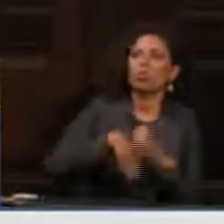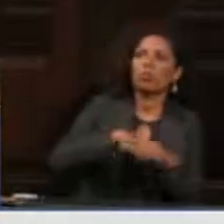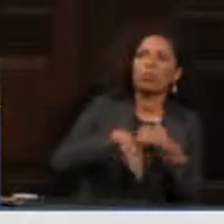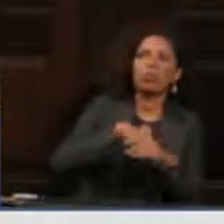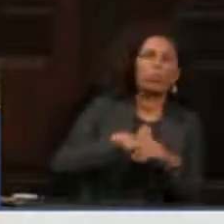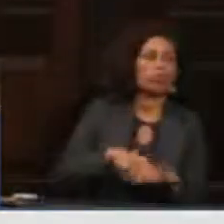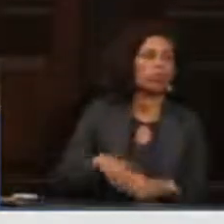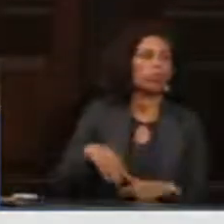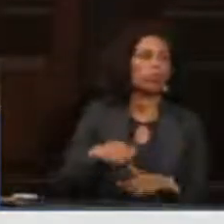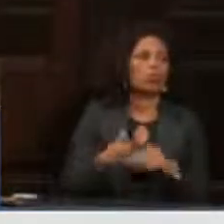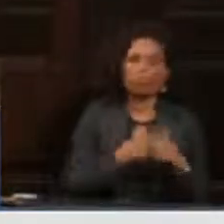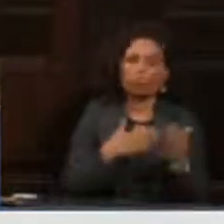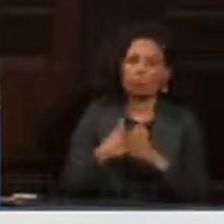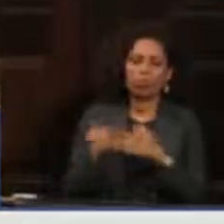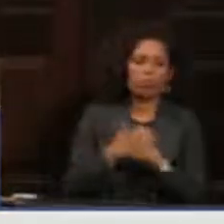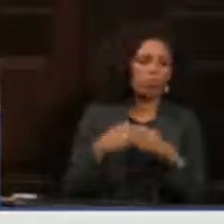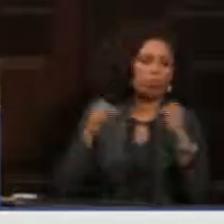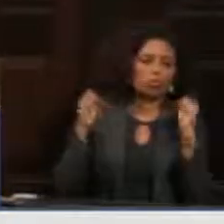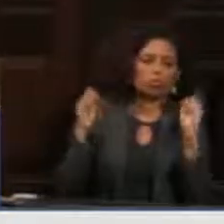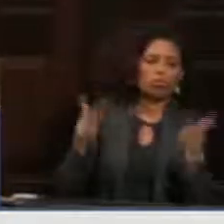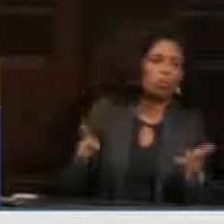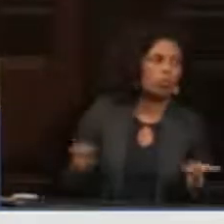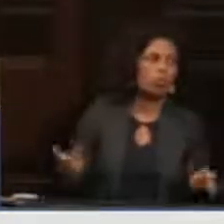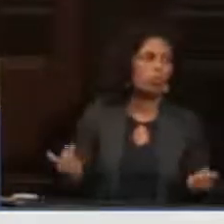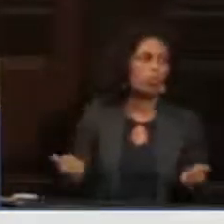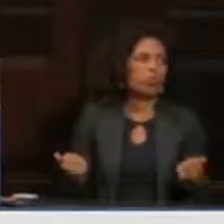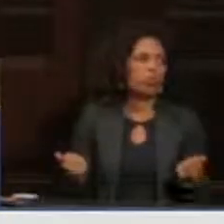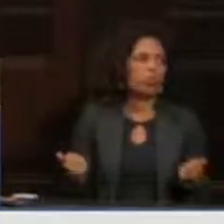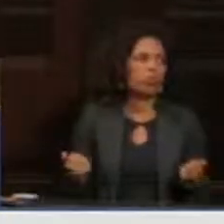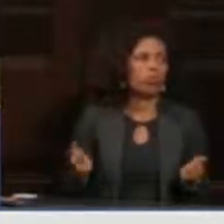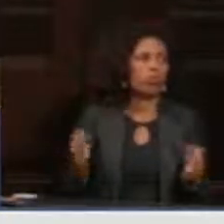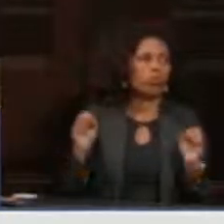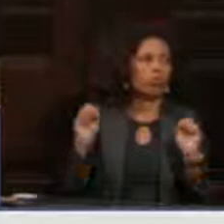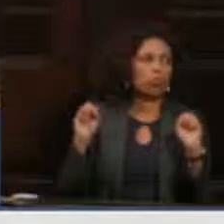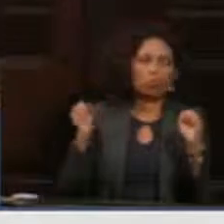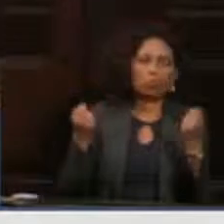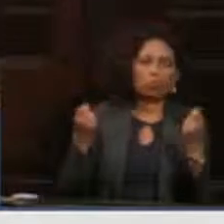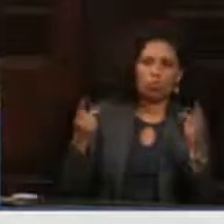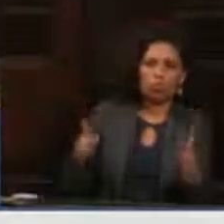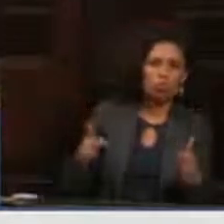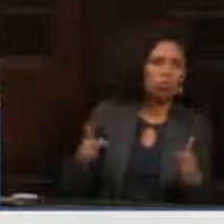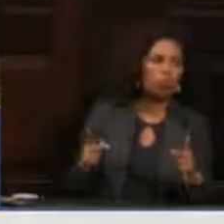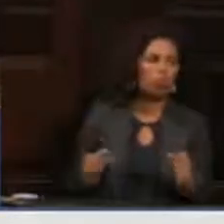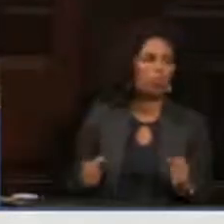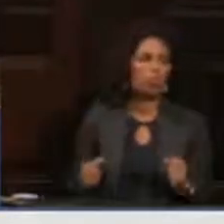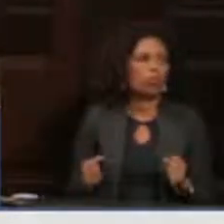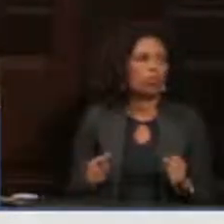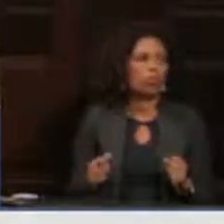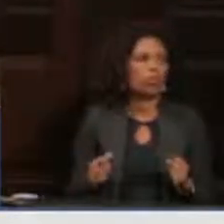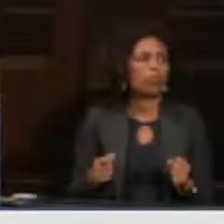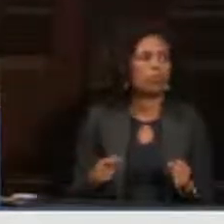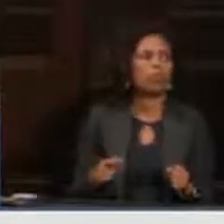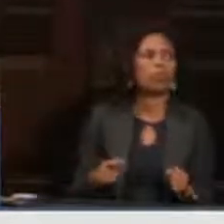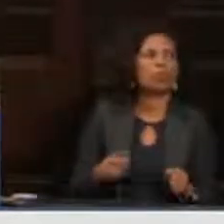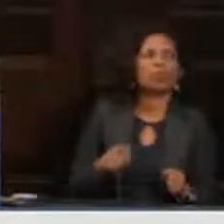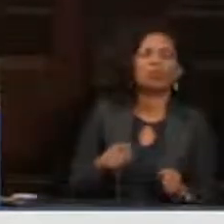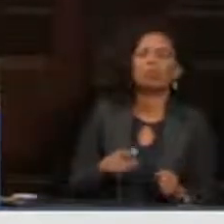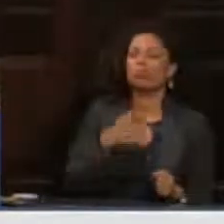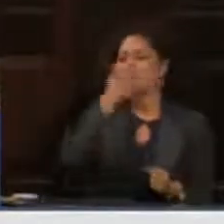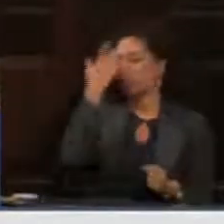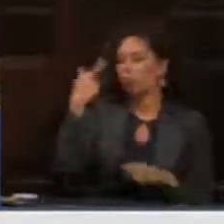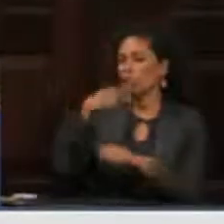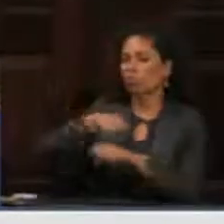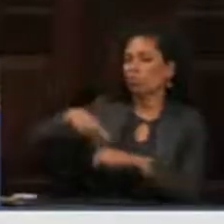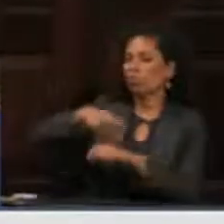outro evento que precise estar lá, um show. Tivemos shows tão emblemáticos no Maracanã, Paul McCartney na década de 80, se não me